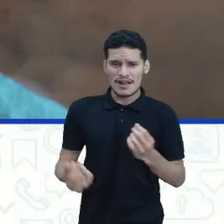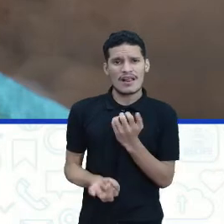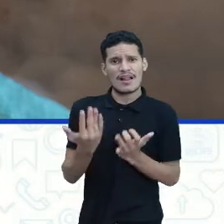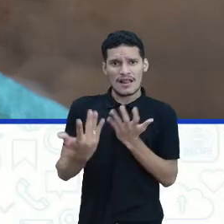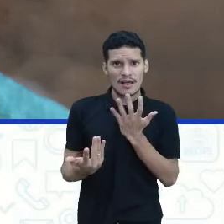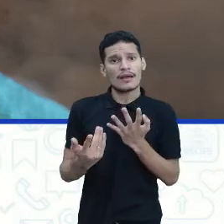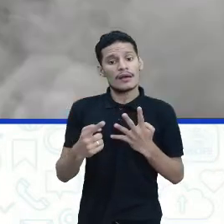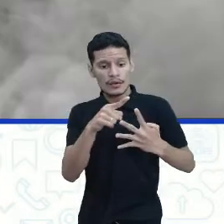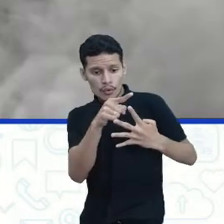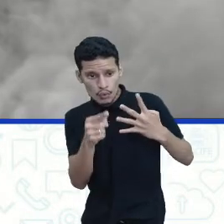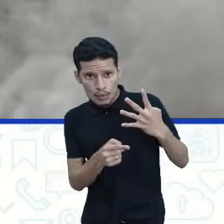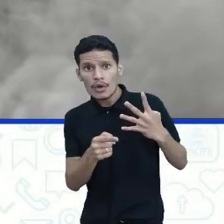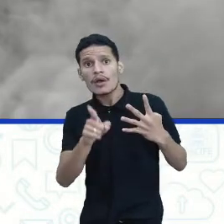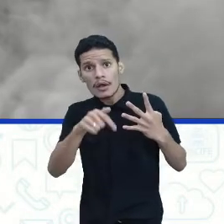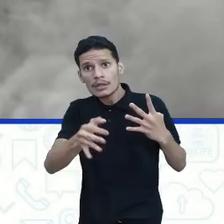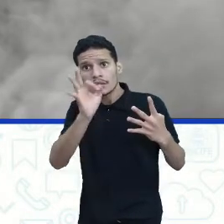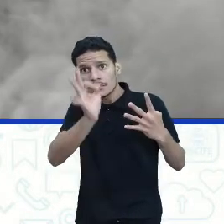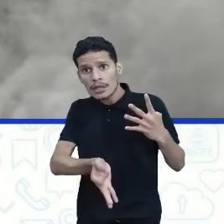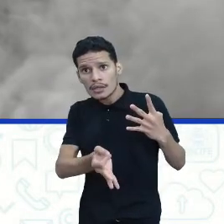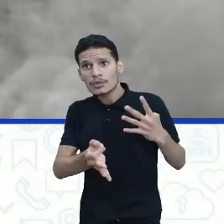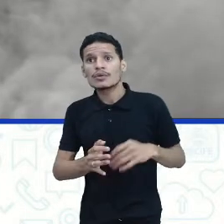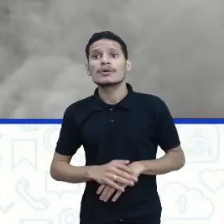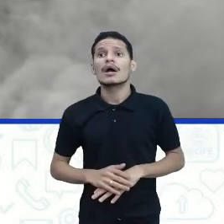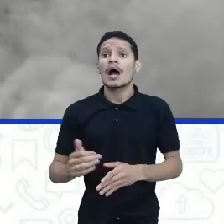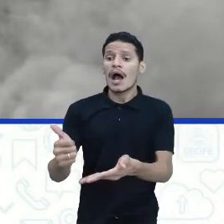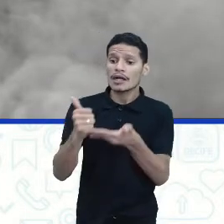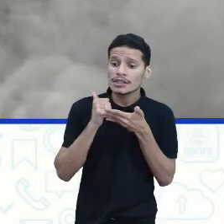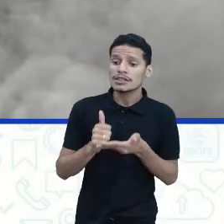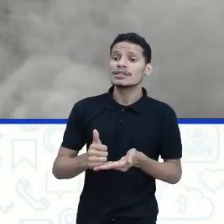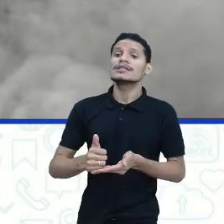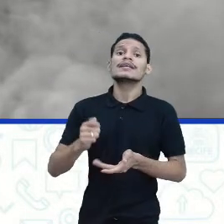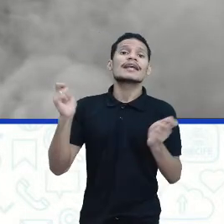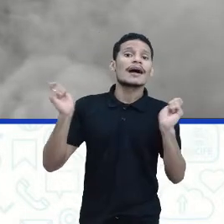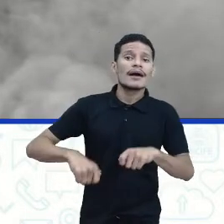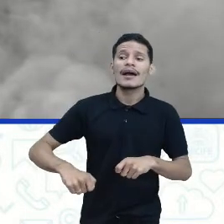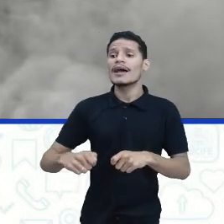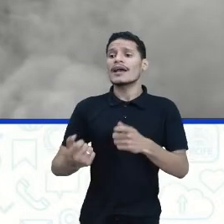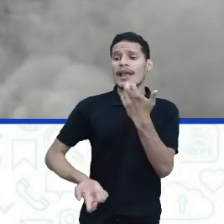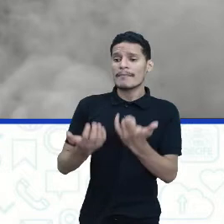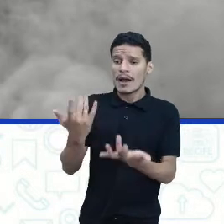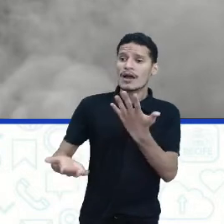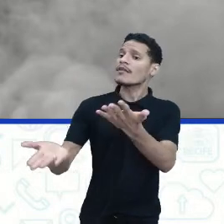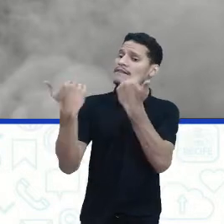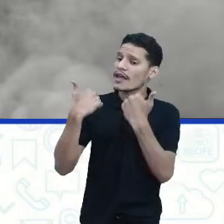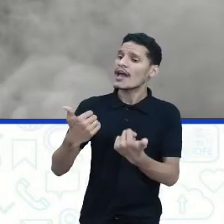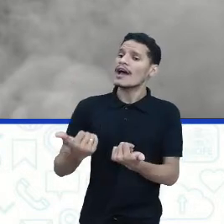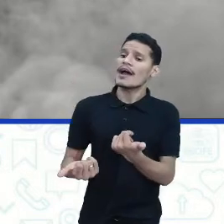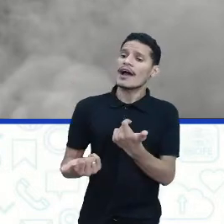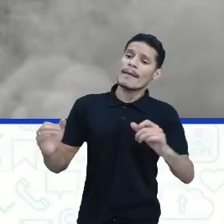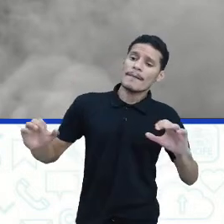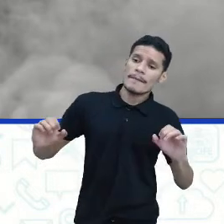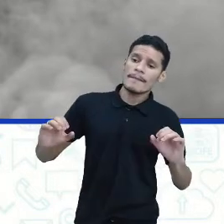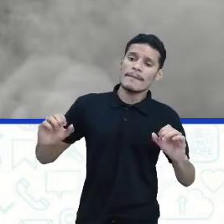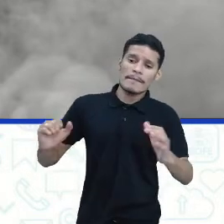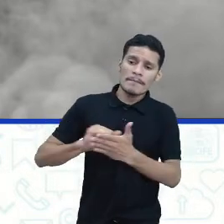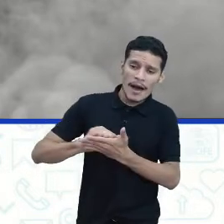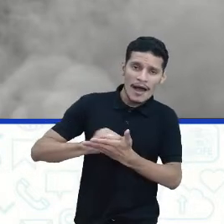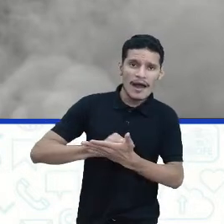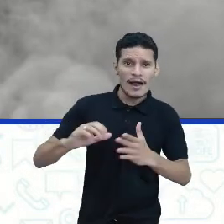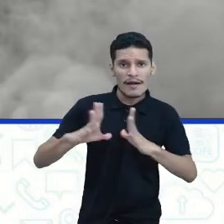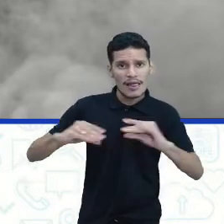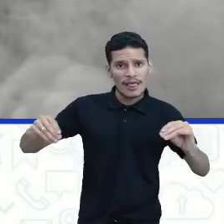não é mais eficiente? Olha lá. Ajude, está queimando, corra, venha apagar. Certo? Ou seja, talvez